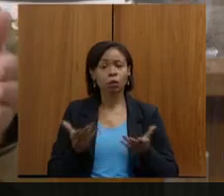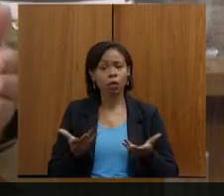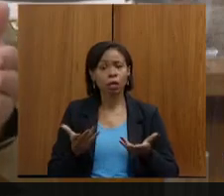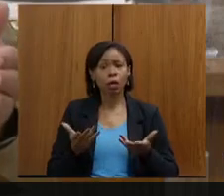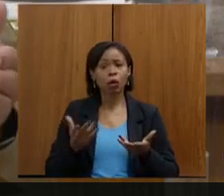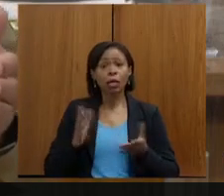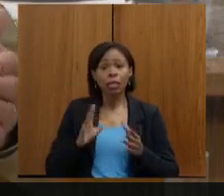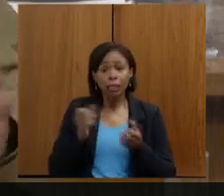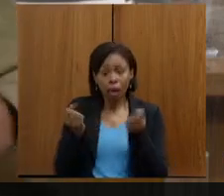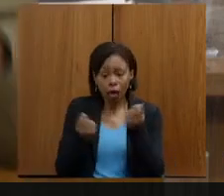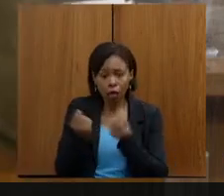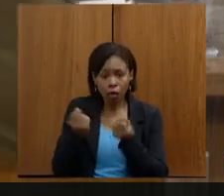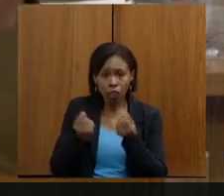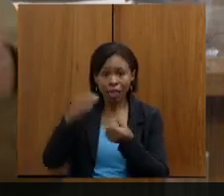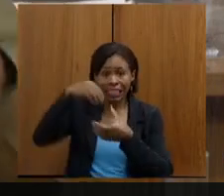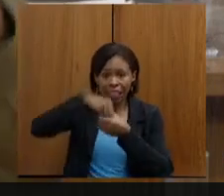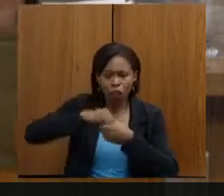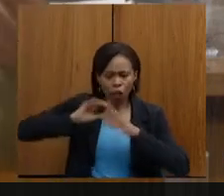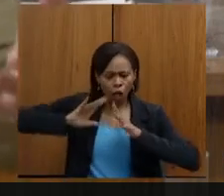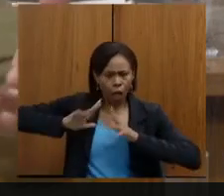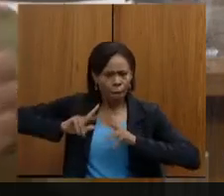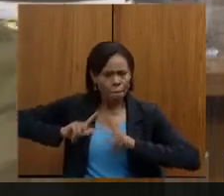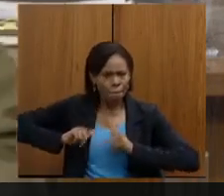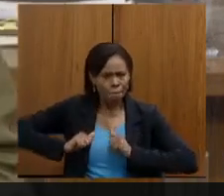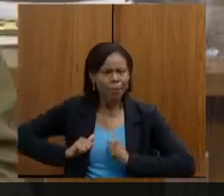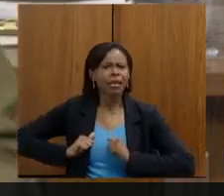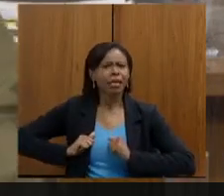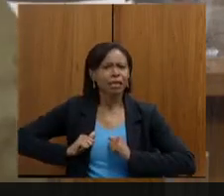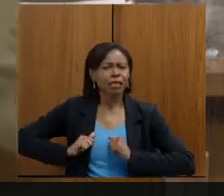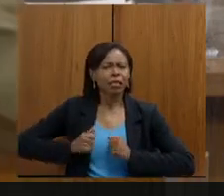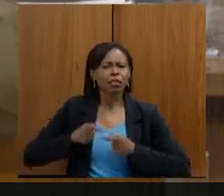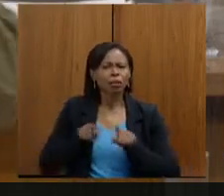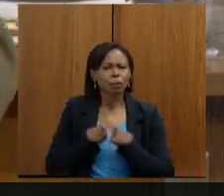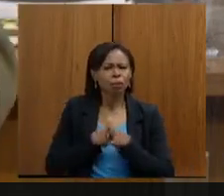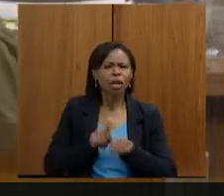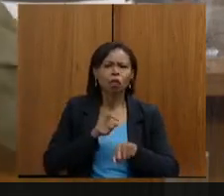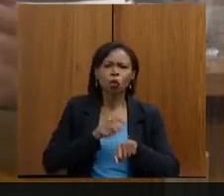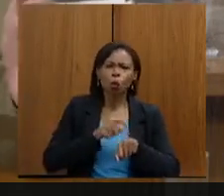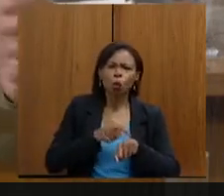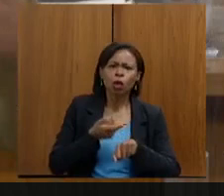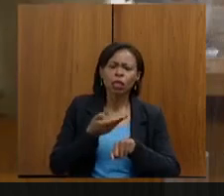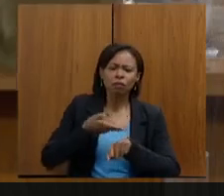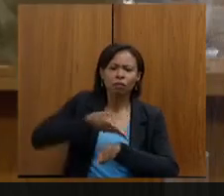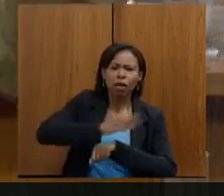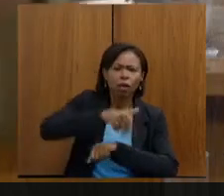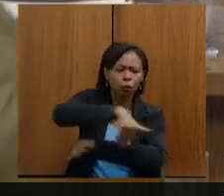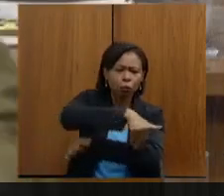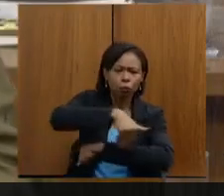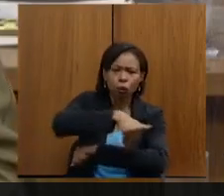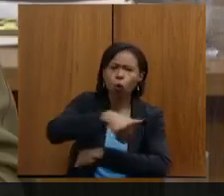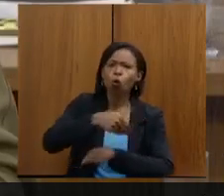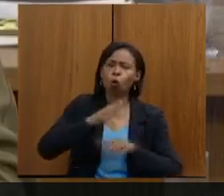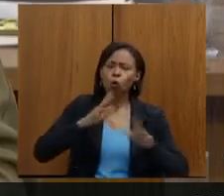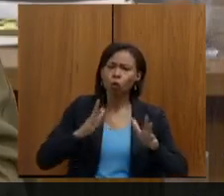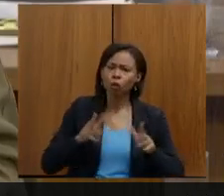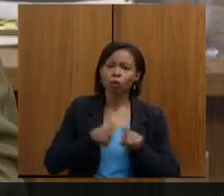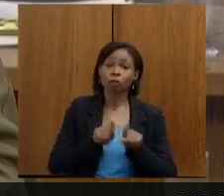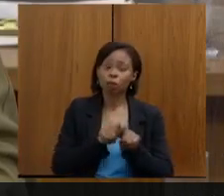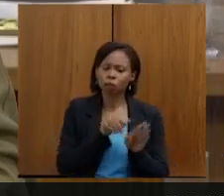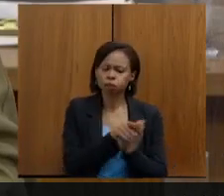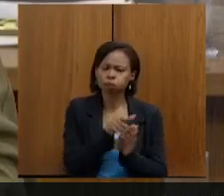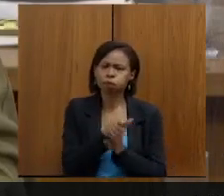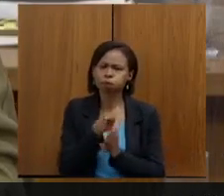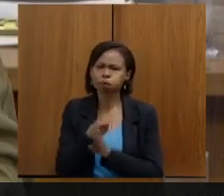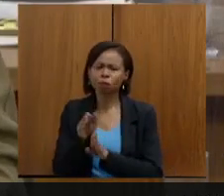desde a limpeza da viatura na hora que ele chega na hora que ele sai durante a ocorrência então assim todos nós vivemos Isso parece que já ficou lá tá mas não ficou